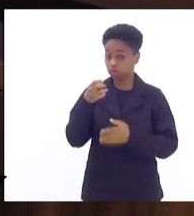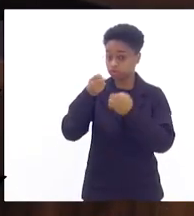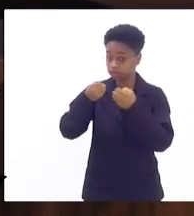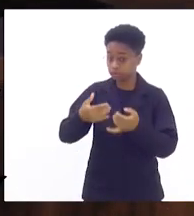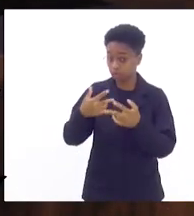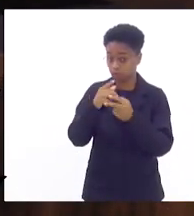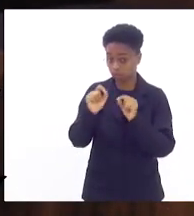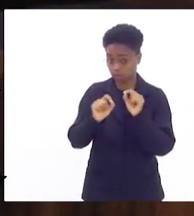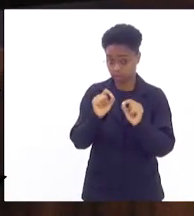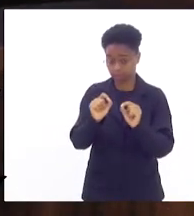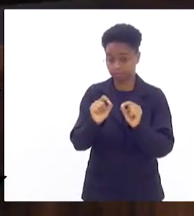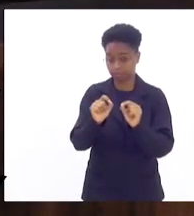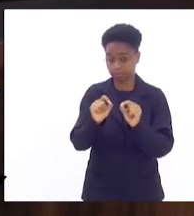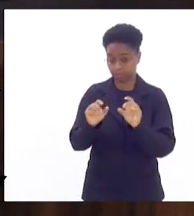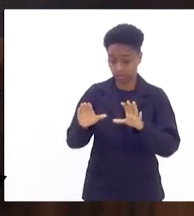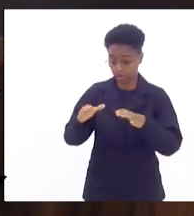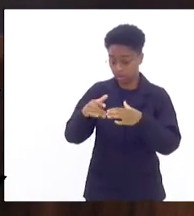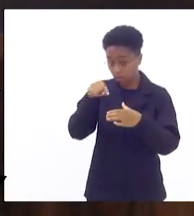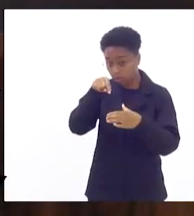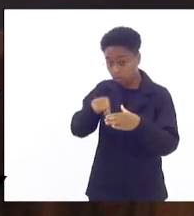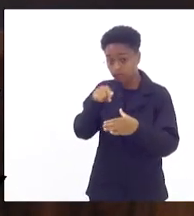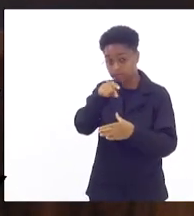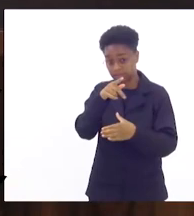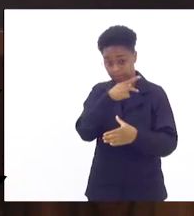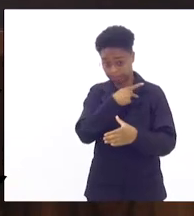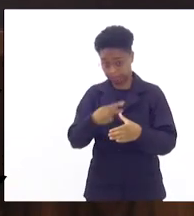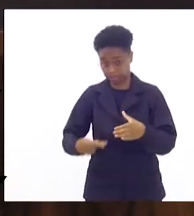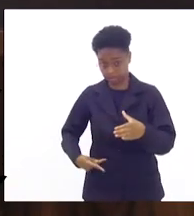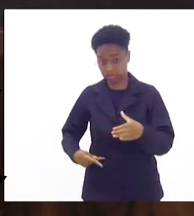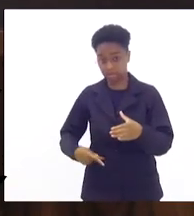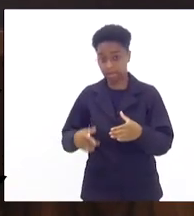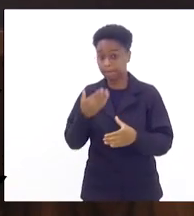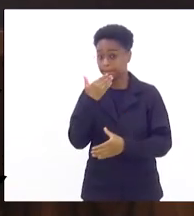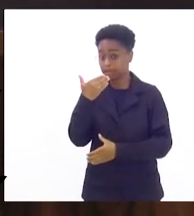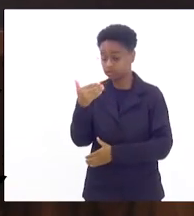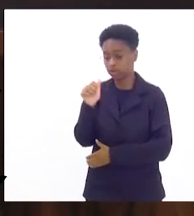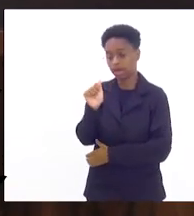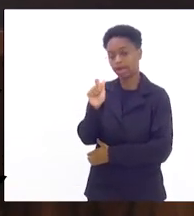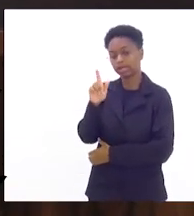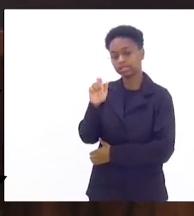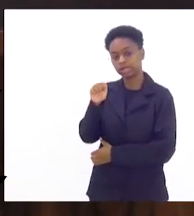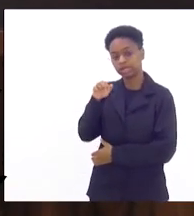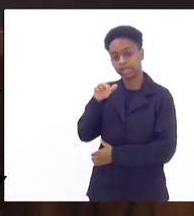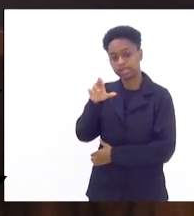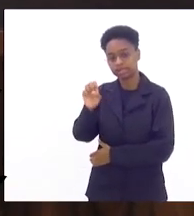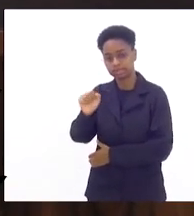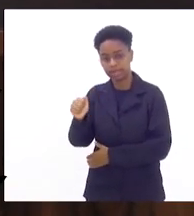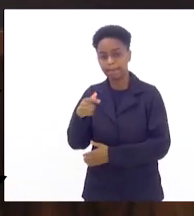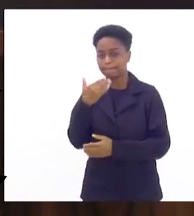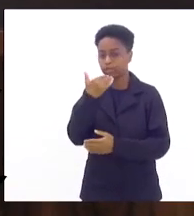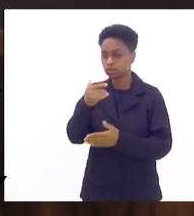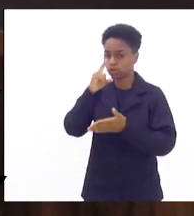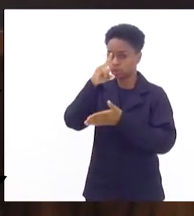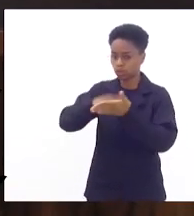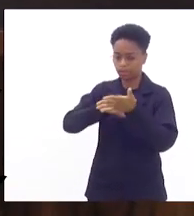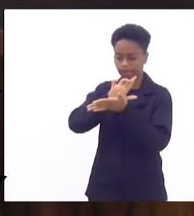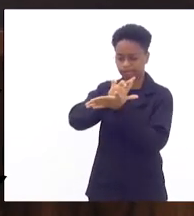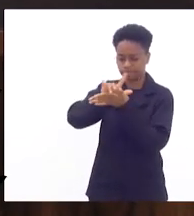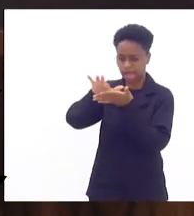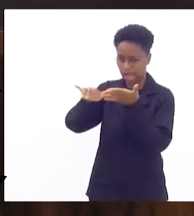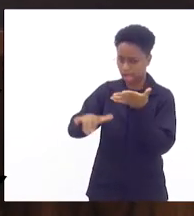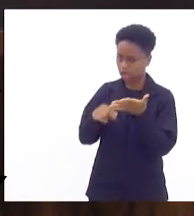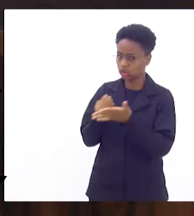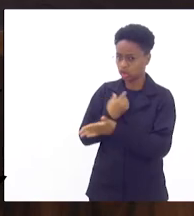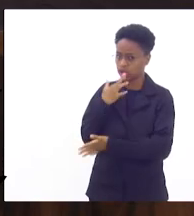comissão, né, que o senhor preside, ela fez uma solicitação à Genessa de uma série de documentos, a Genessa respondeu isso, inclusive através